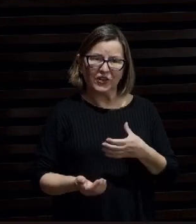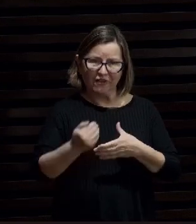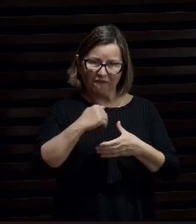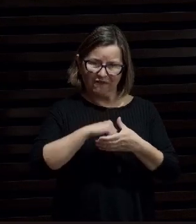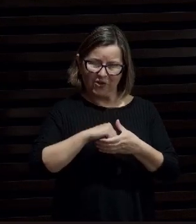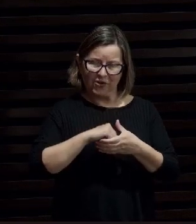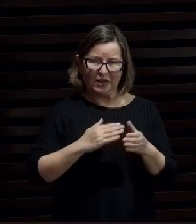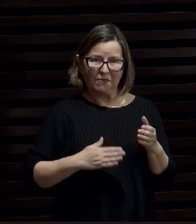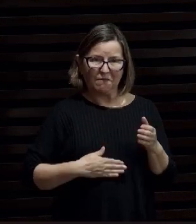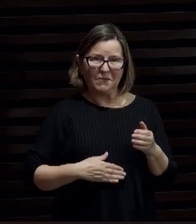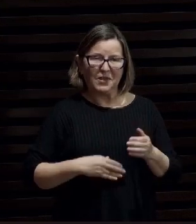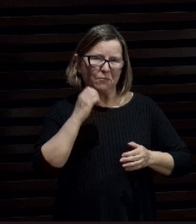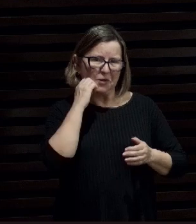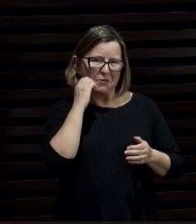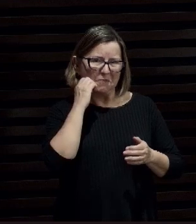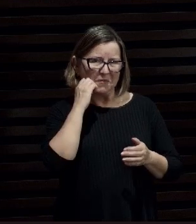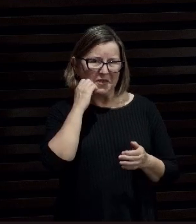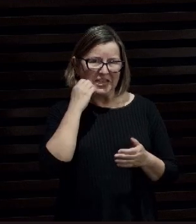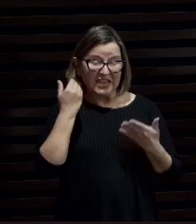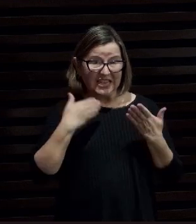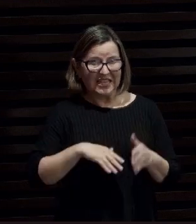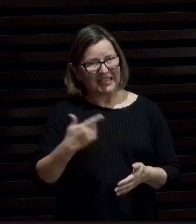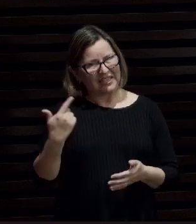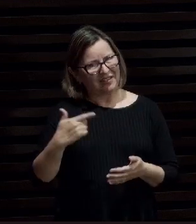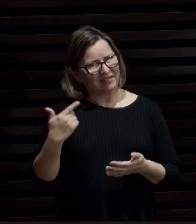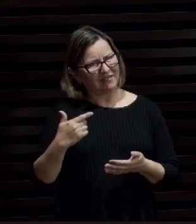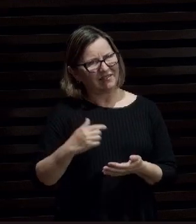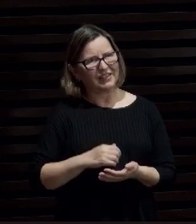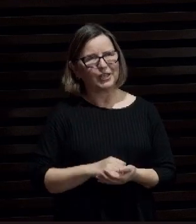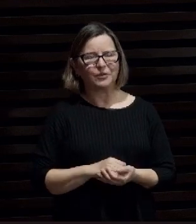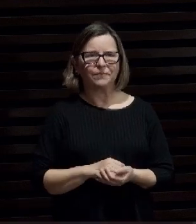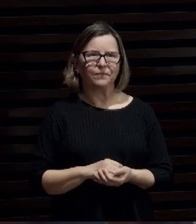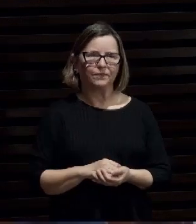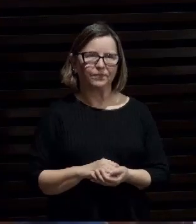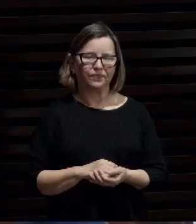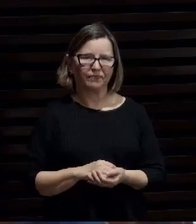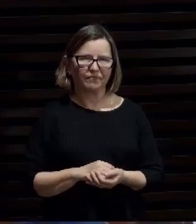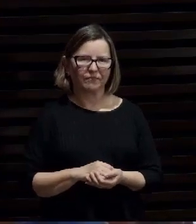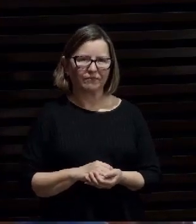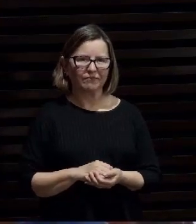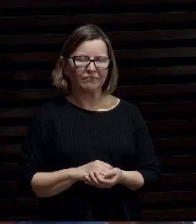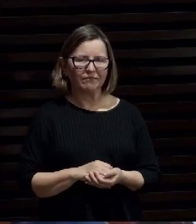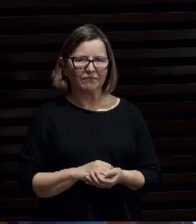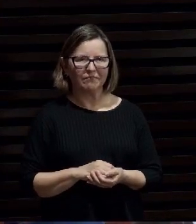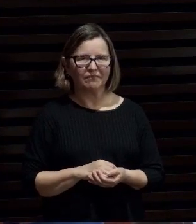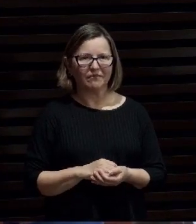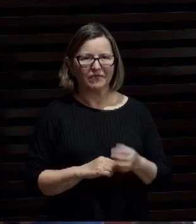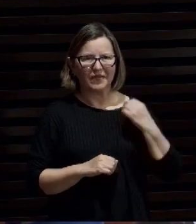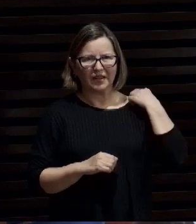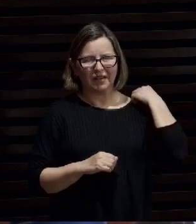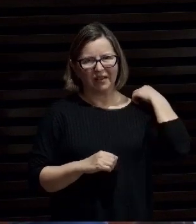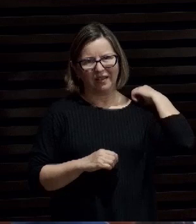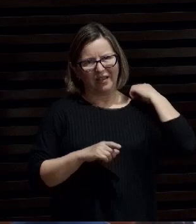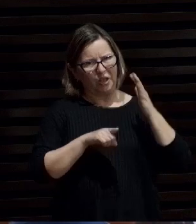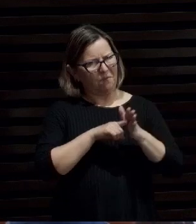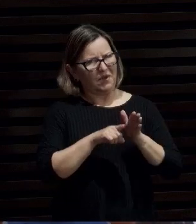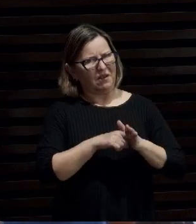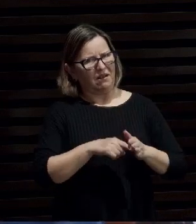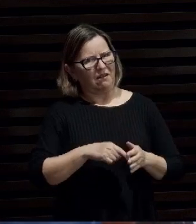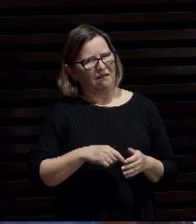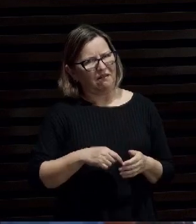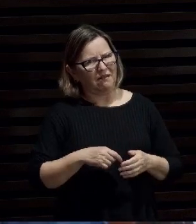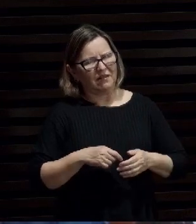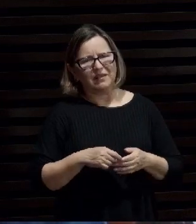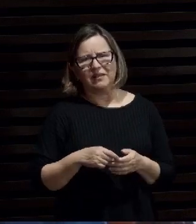materno e nascer segunda vez? Uma pergunta bastante tola para um mestre, né? Nicodemos era um